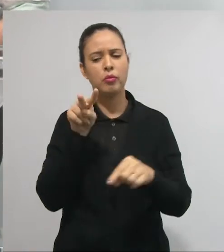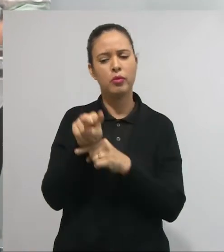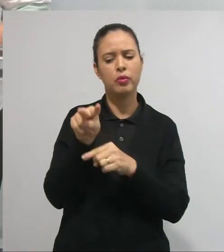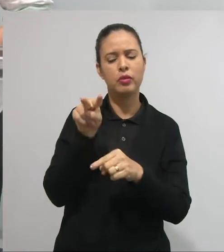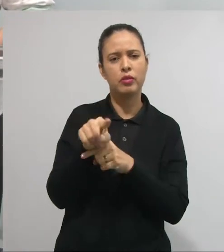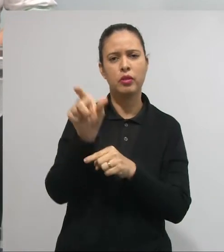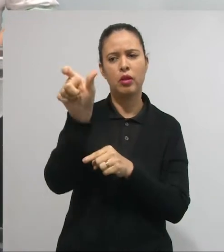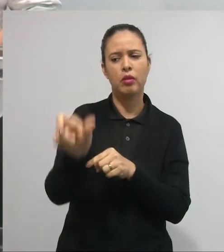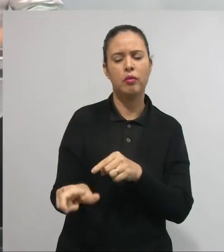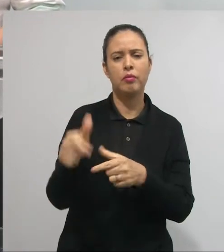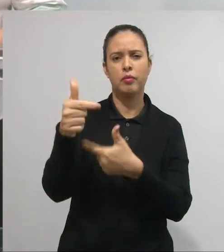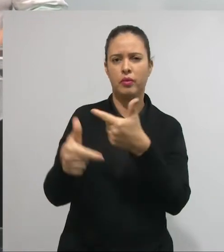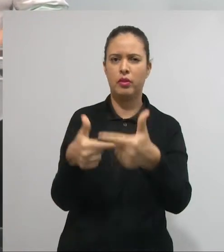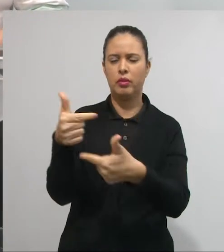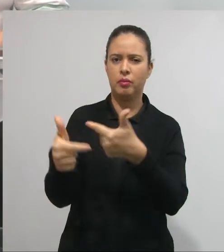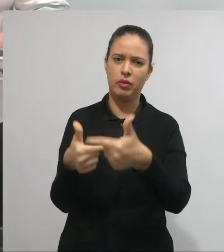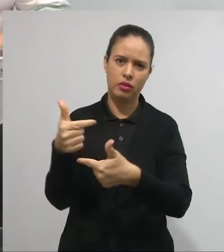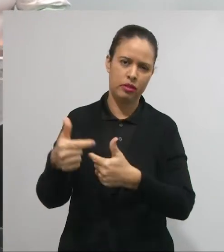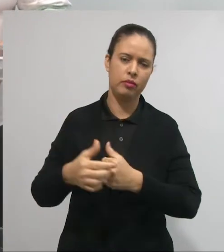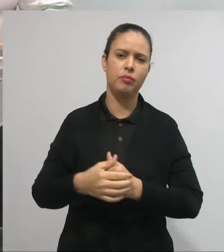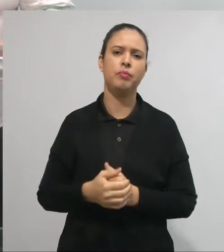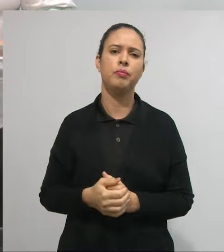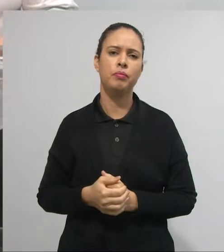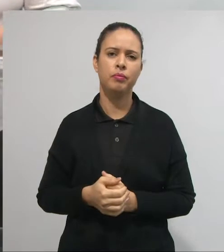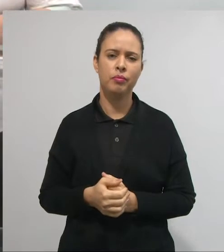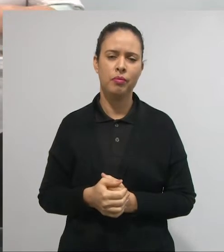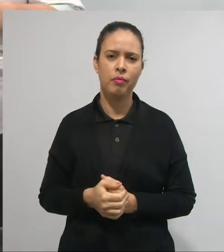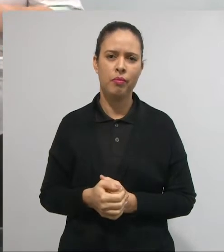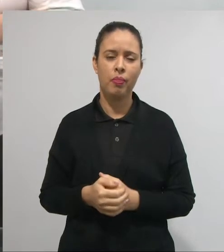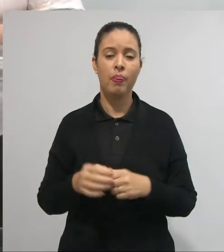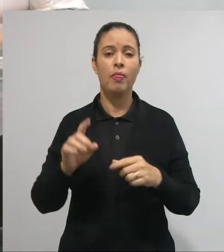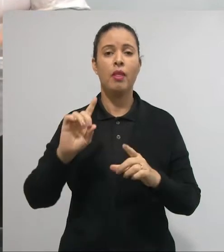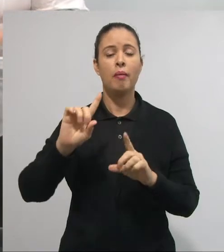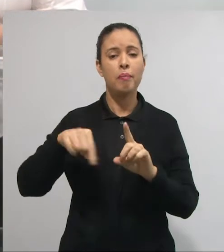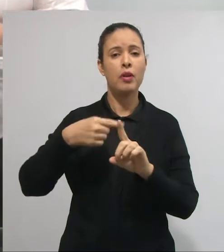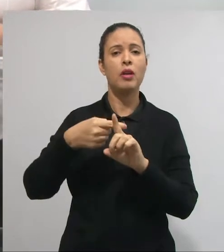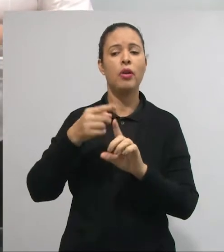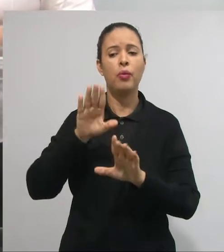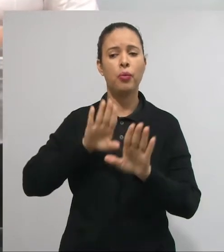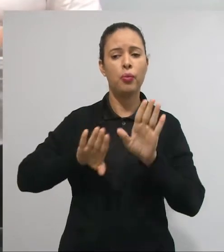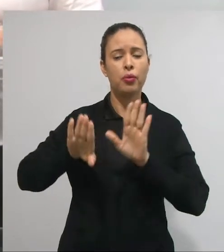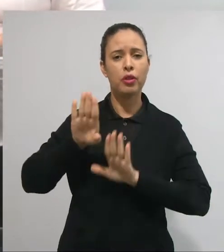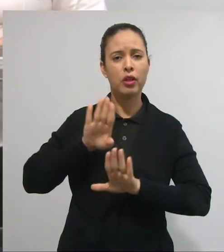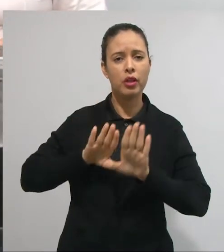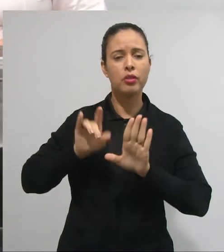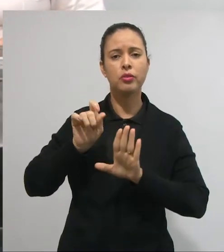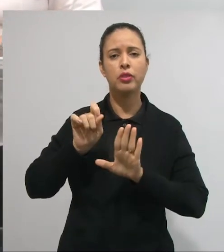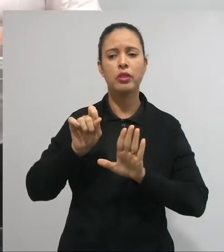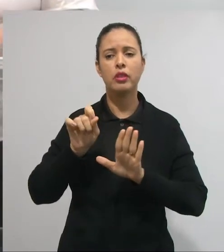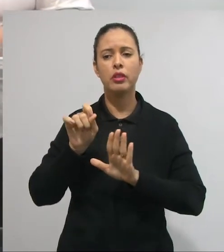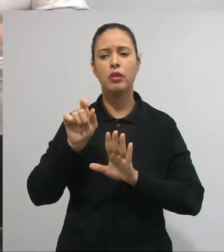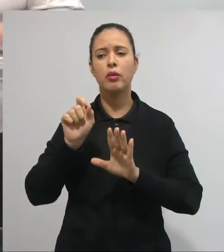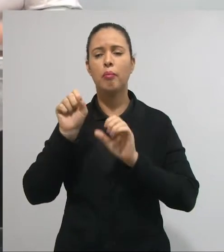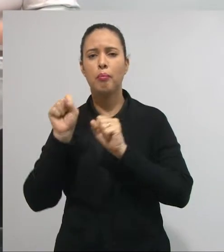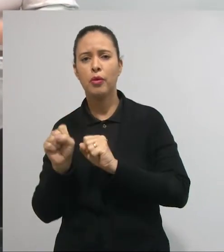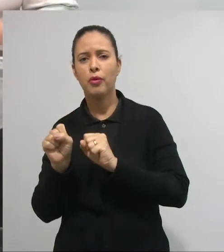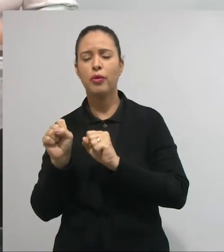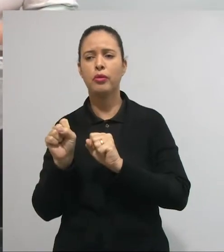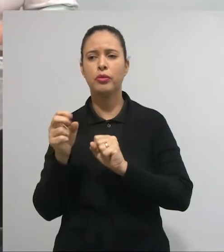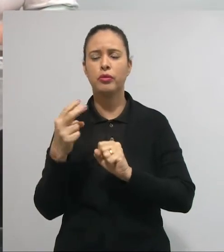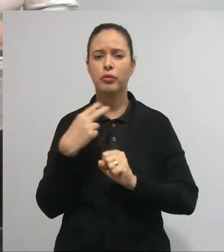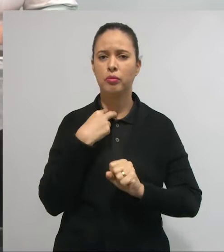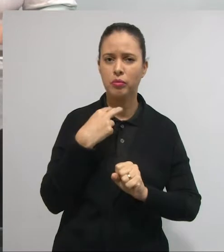ao trabalhador, né? Já tinha mais um cuidado com essas questões trabalhistas, então houve